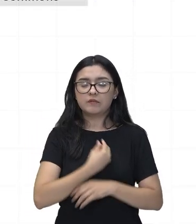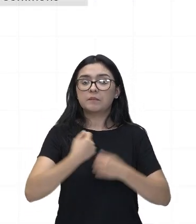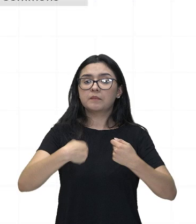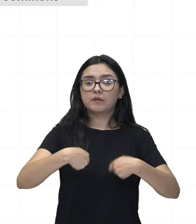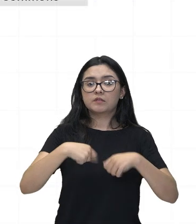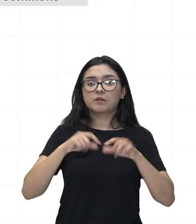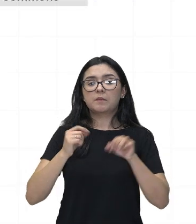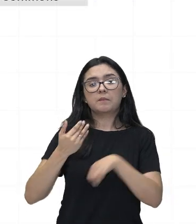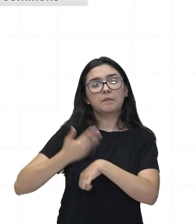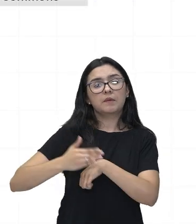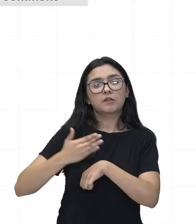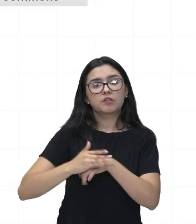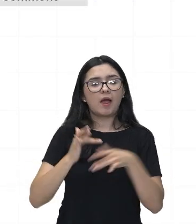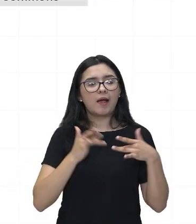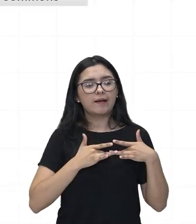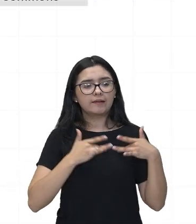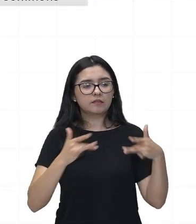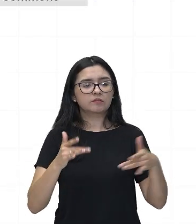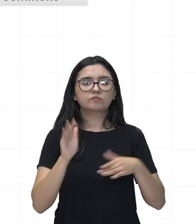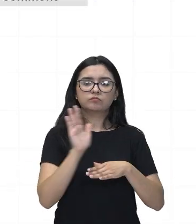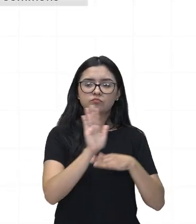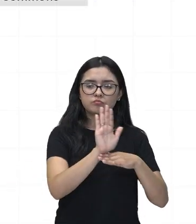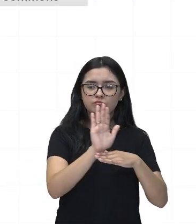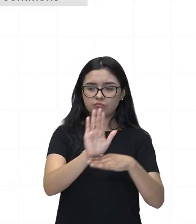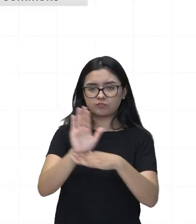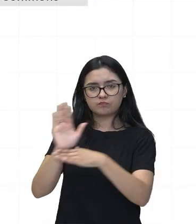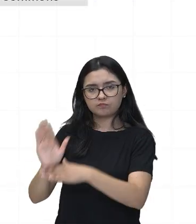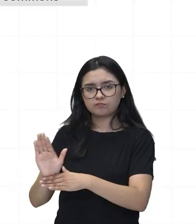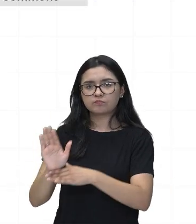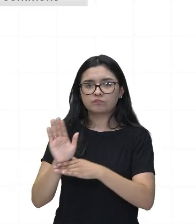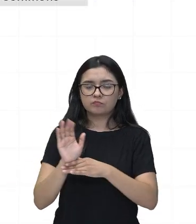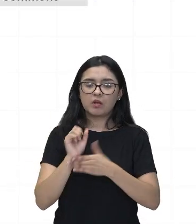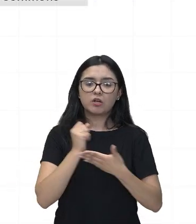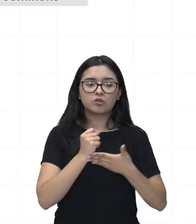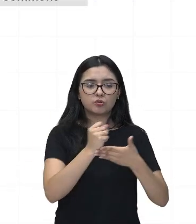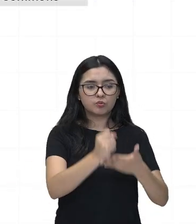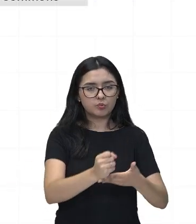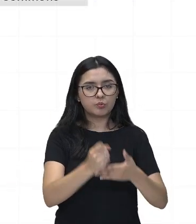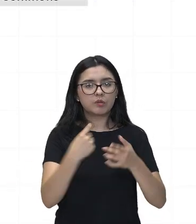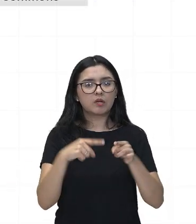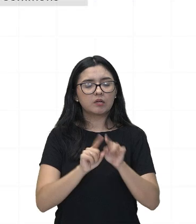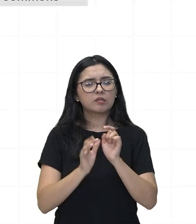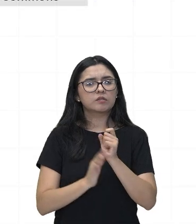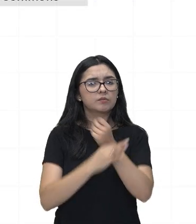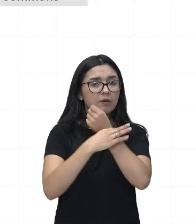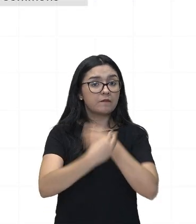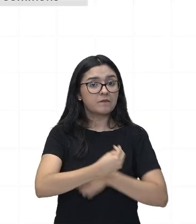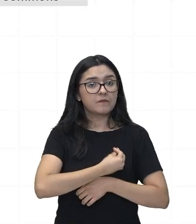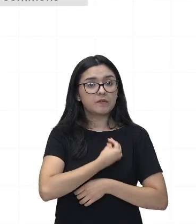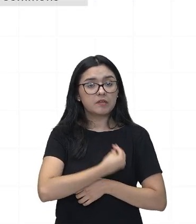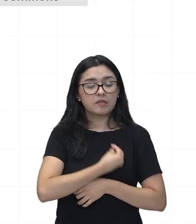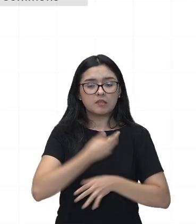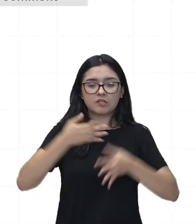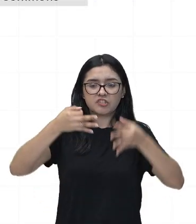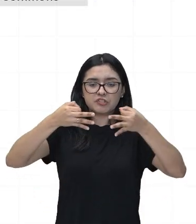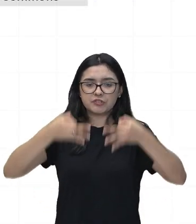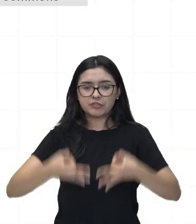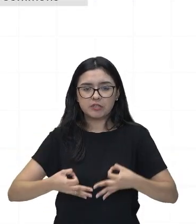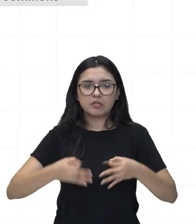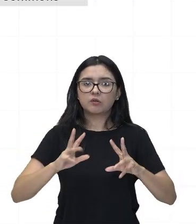necessário praticar a caridade, proteger e ajudar a garantir uma vida digna a todas